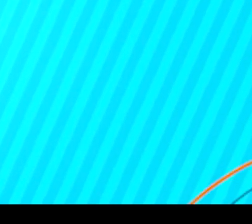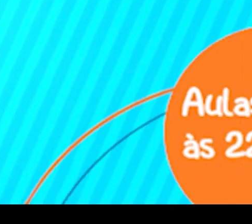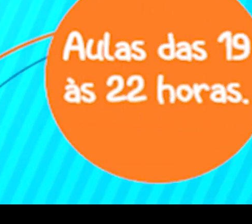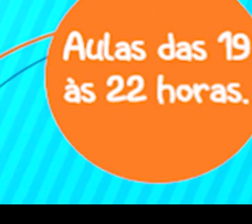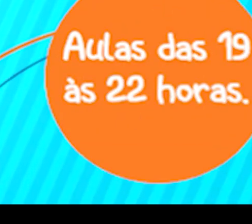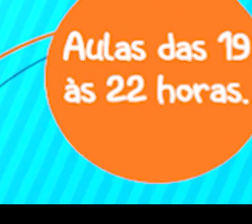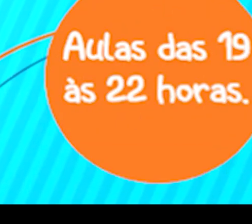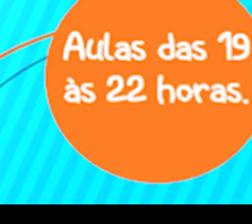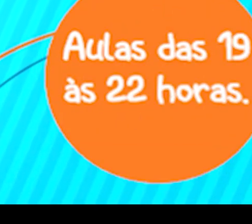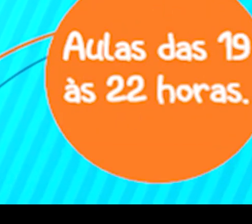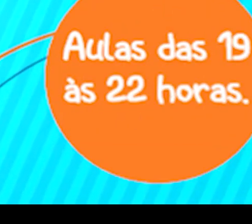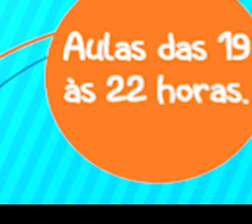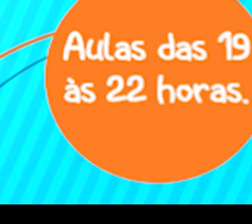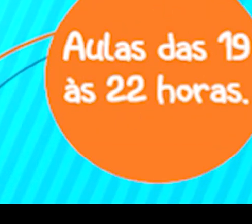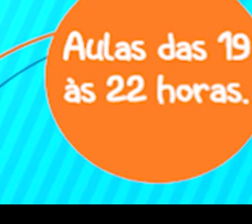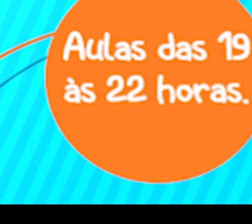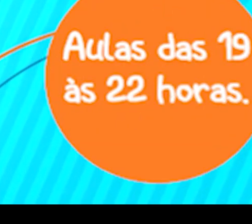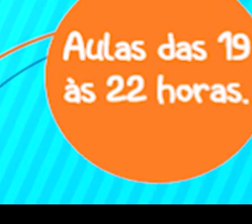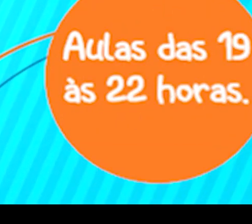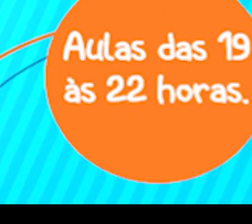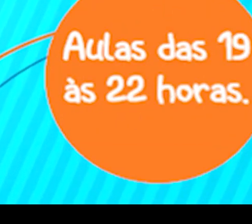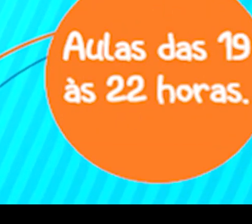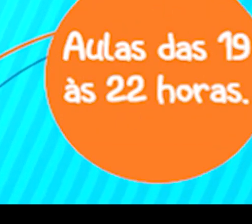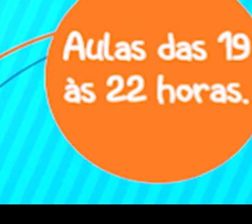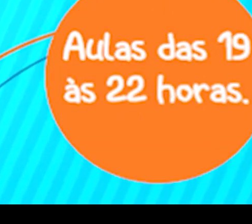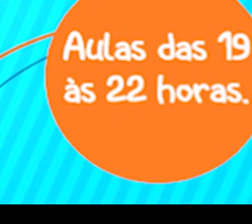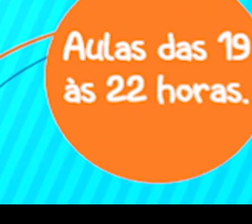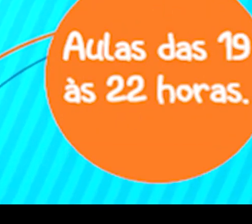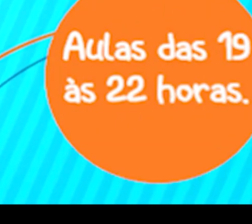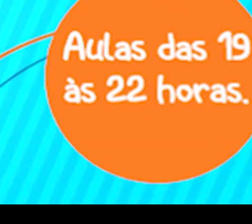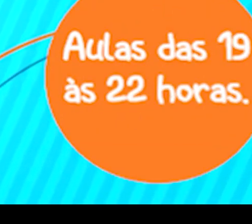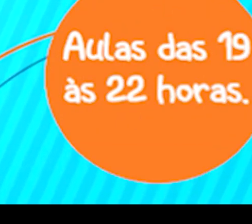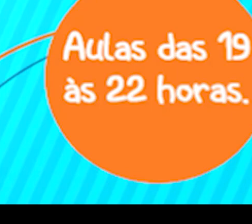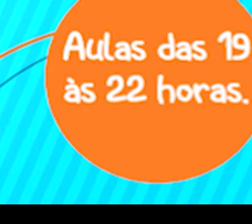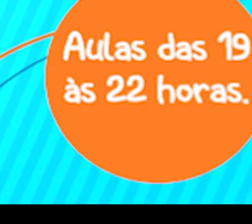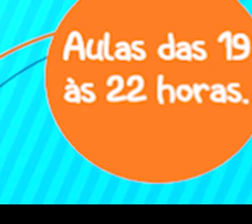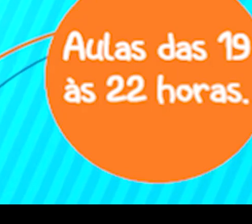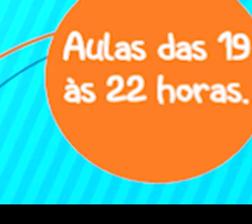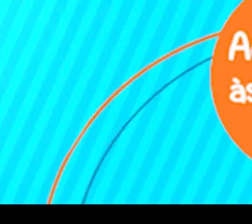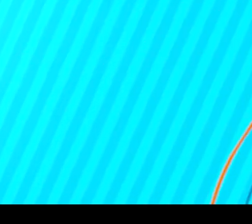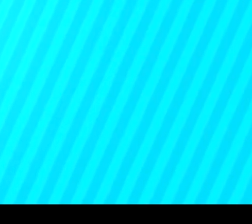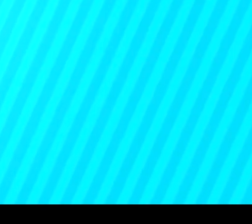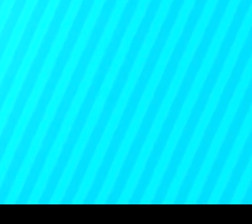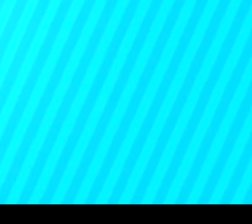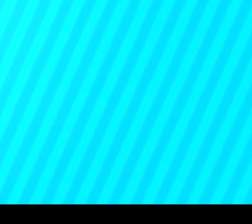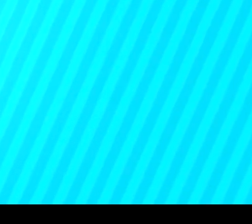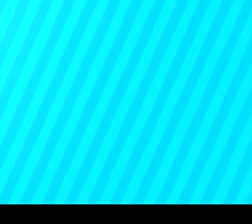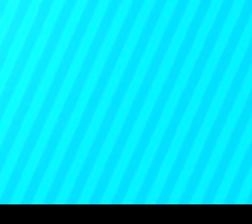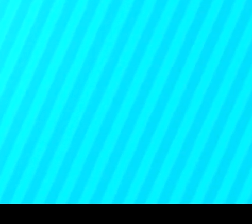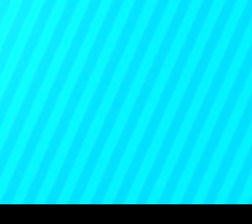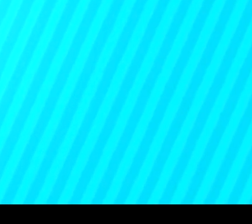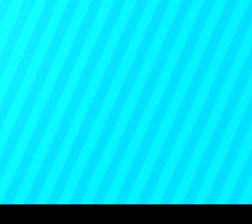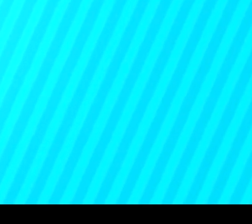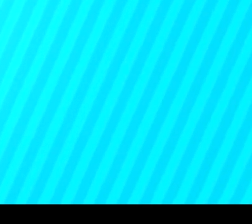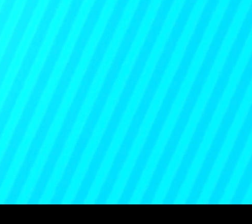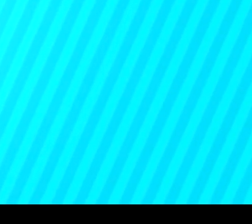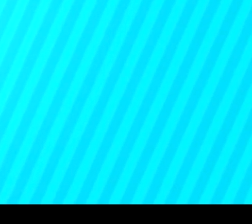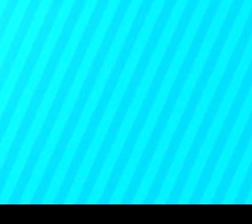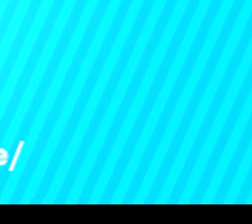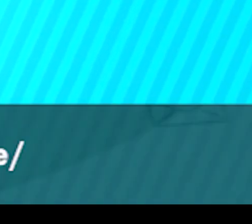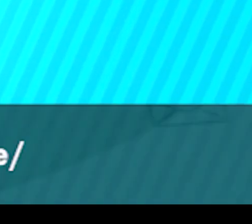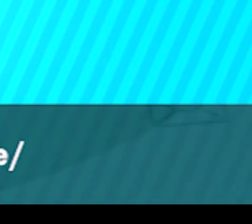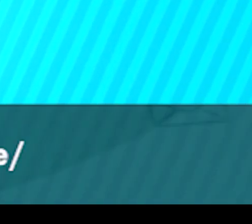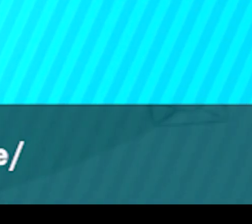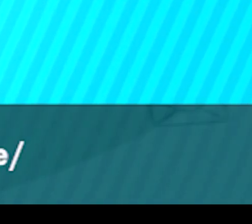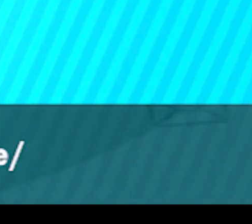professores altamente qualificados, prontos para te auxiliar. Tudo isso de forma totalmente pública e gratuita. Para saber mais,